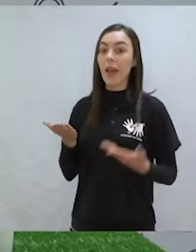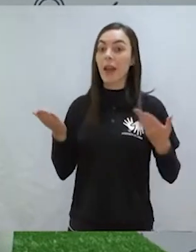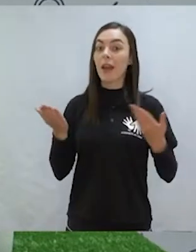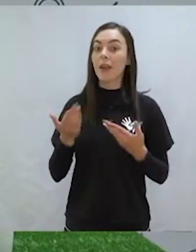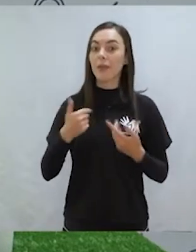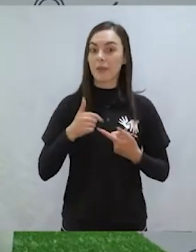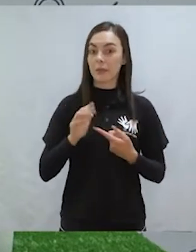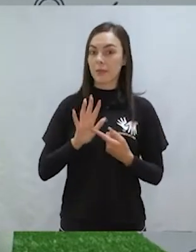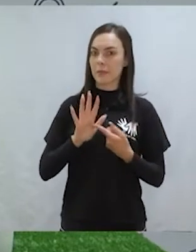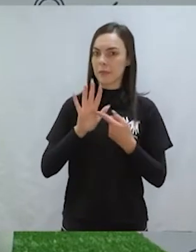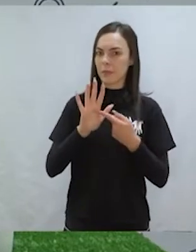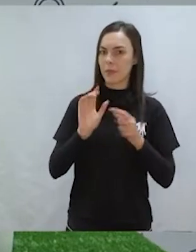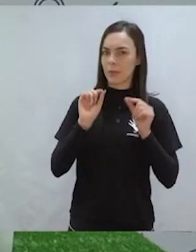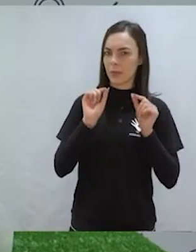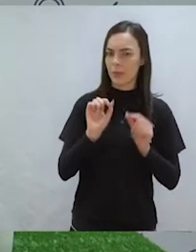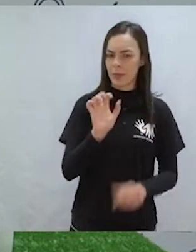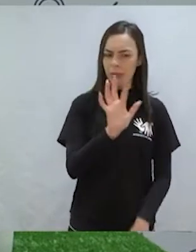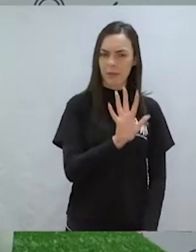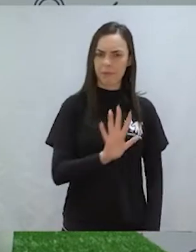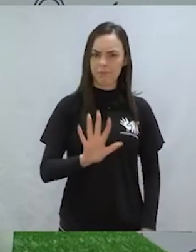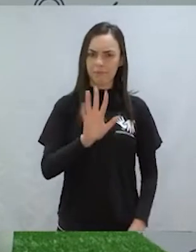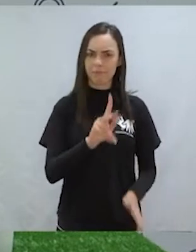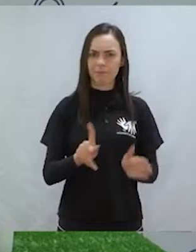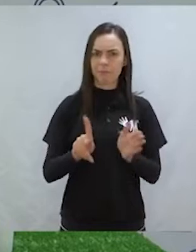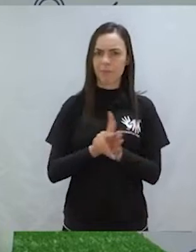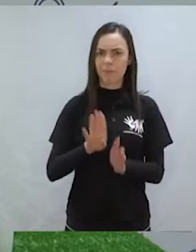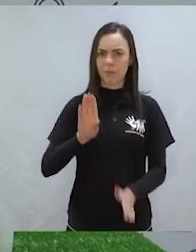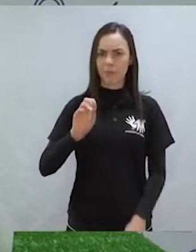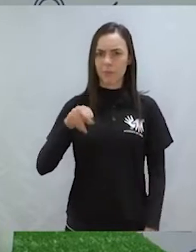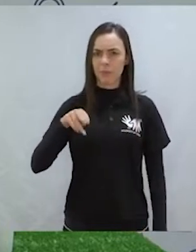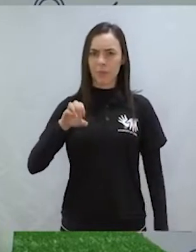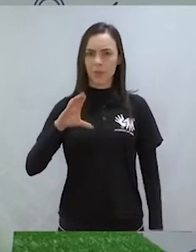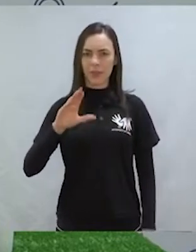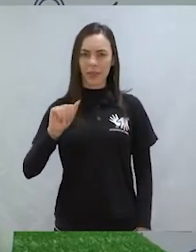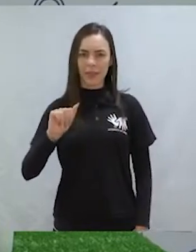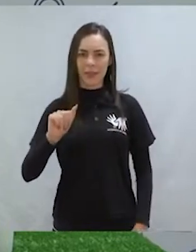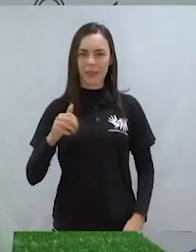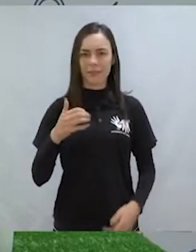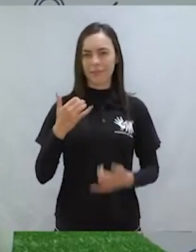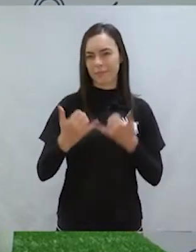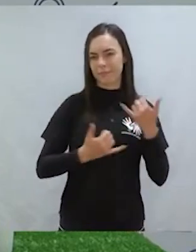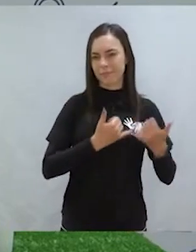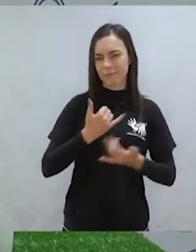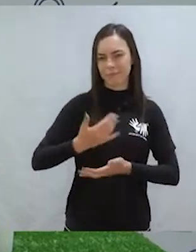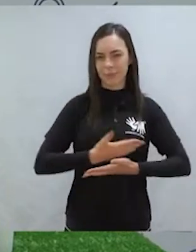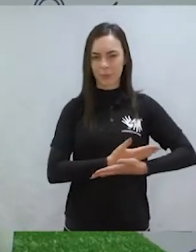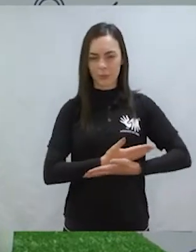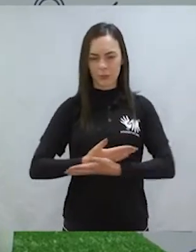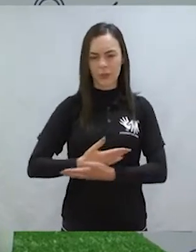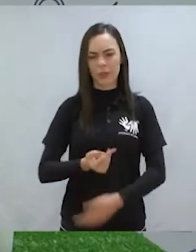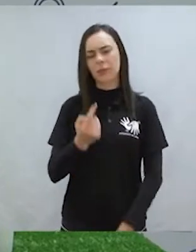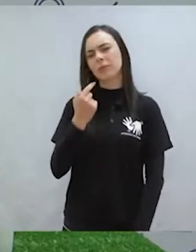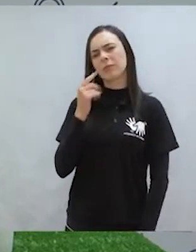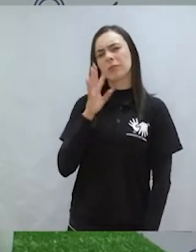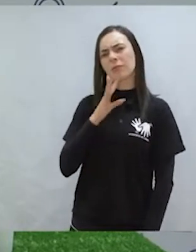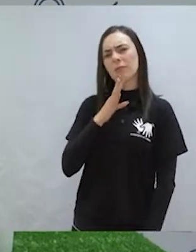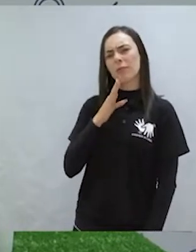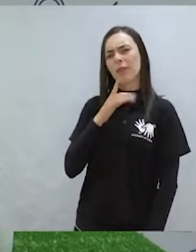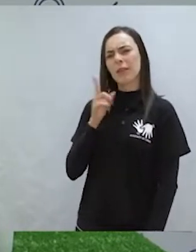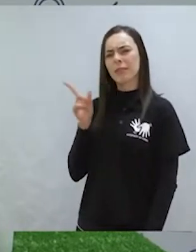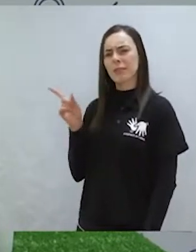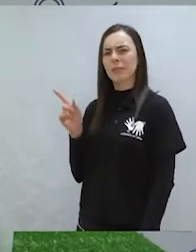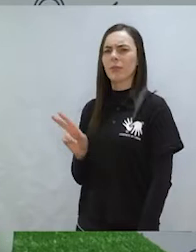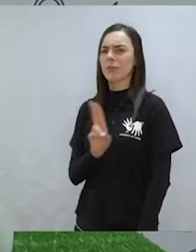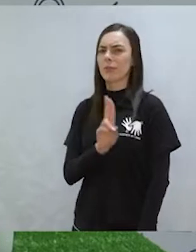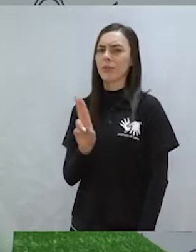mostrar aqui algumas imagens de bonecas. Você conhece esta boneca aqui?